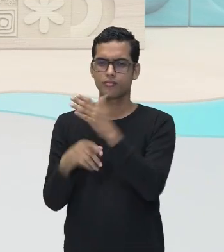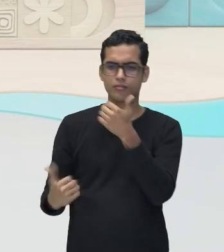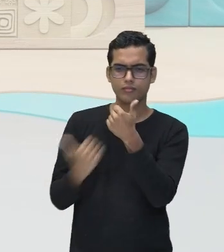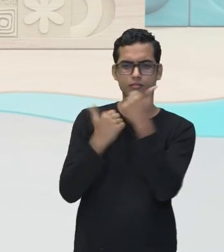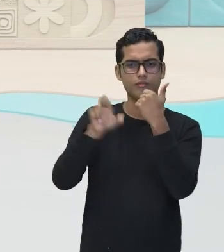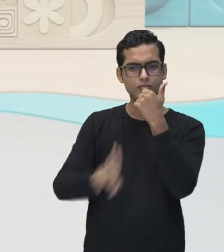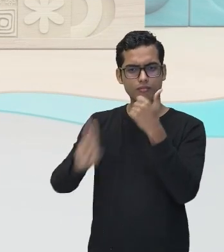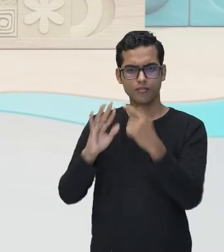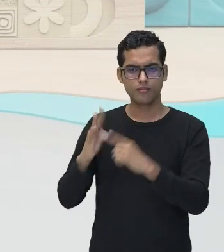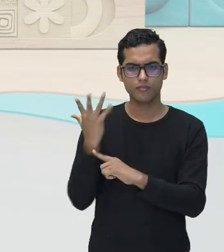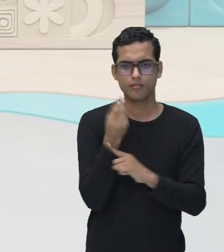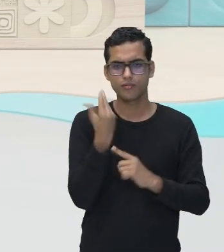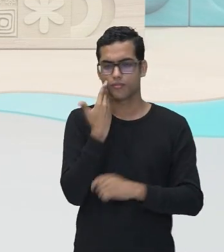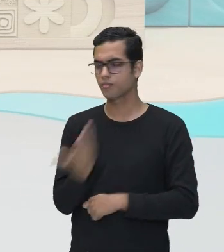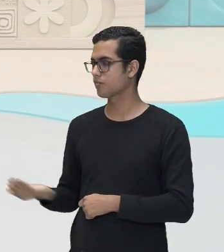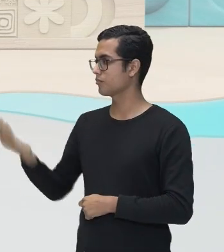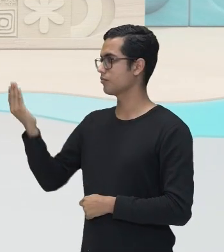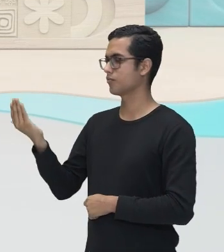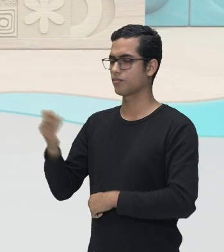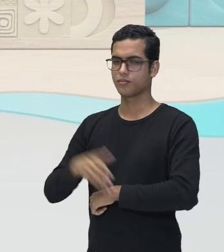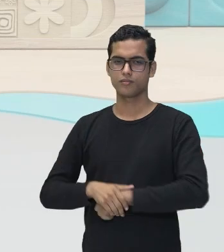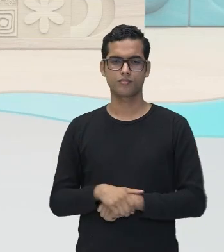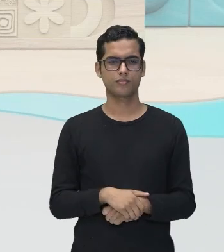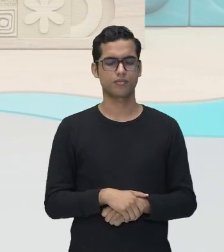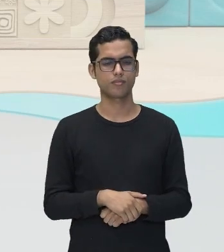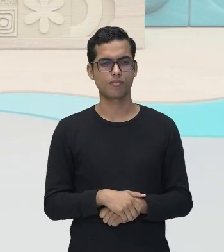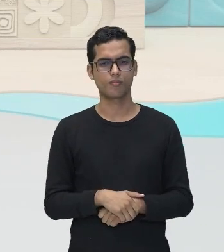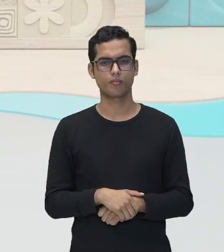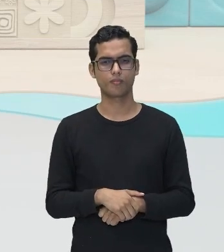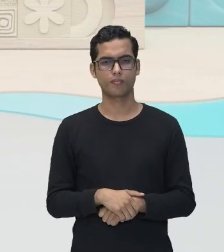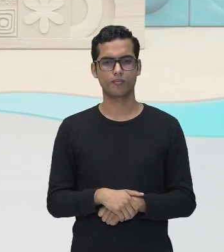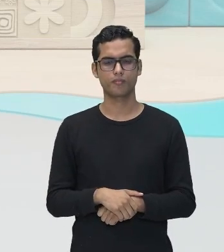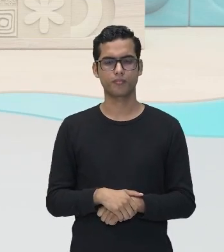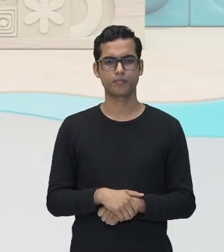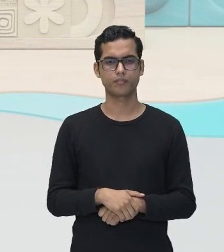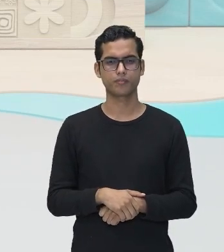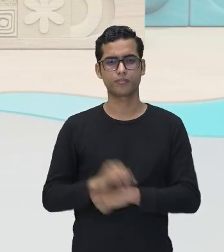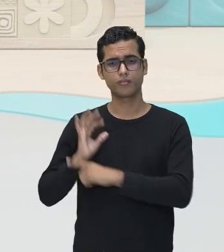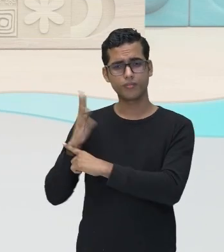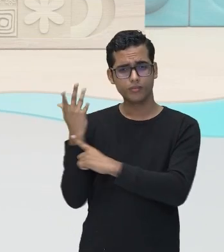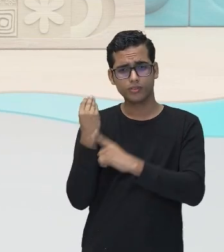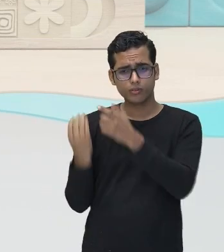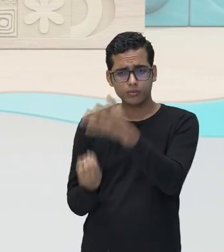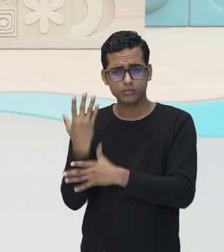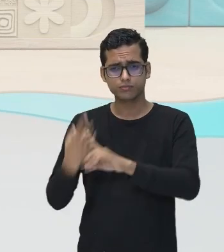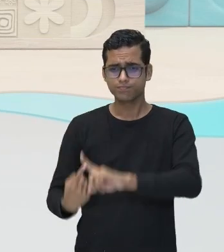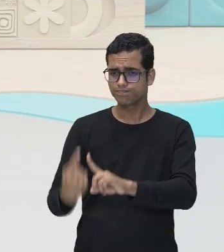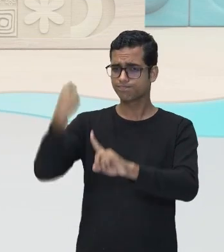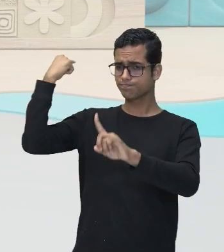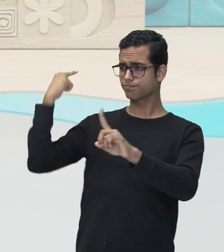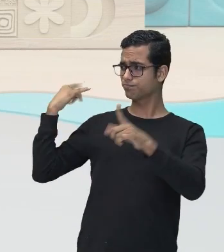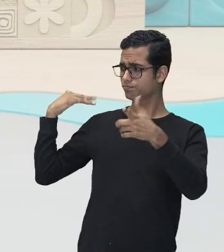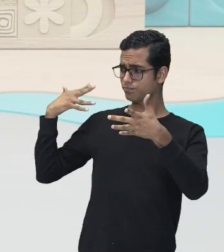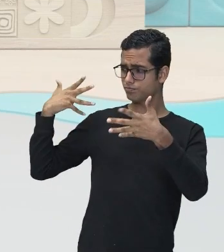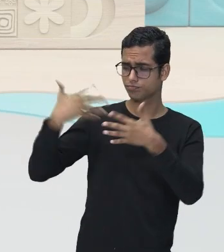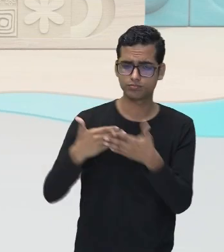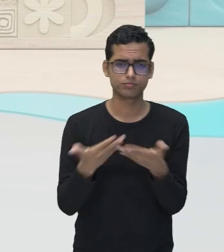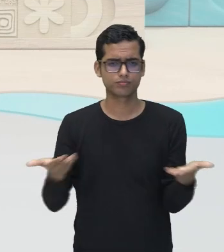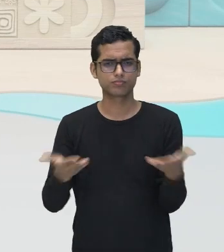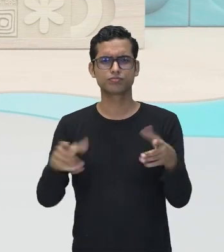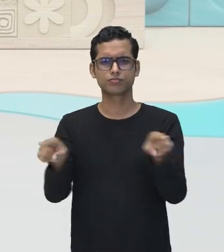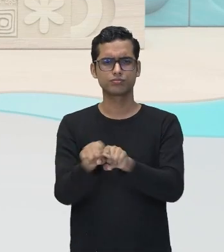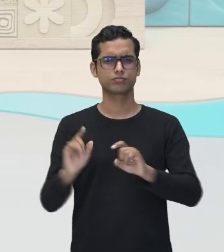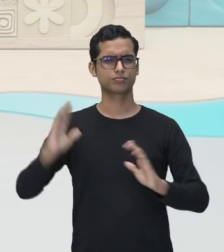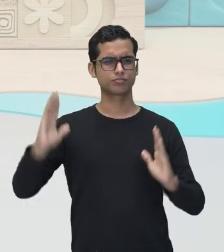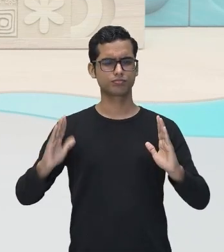utiliza. Aqui, olha, a arte ela é produzida desde os primórdios, ou seja, desde os homens primitivos, lá